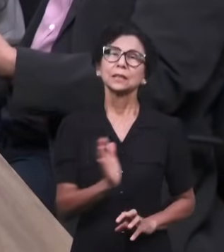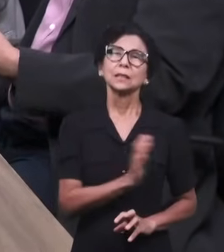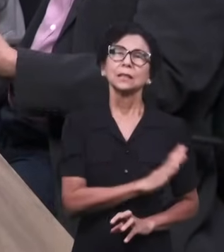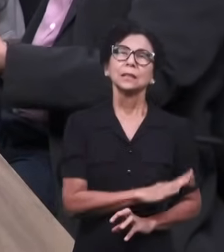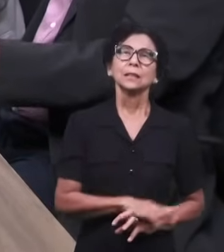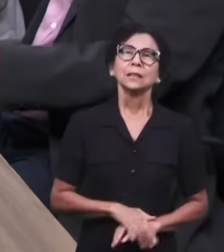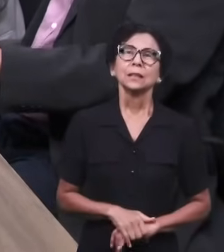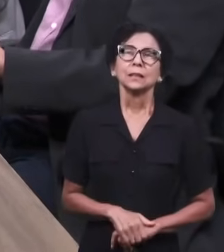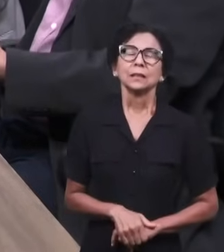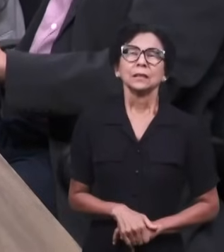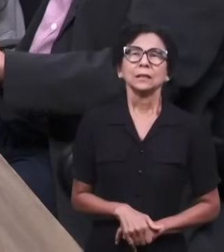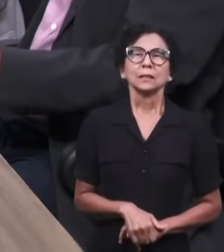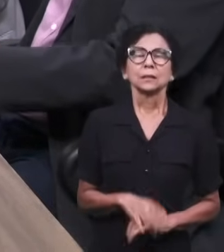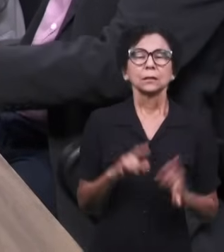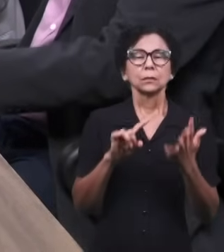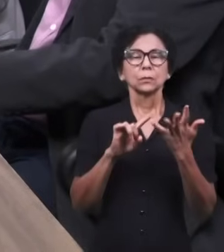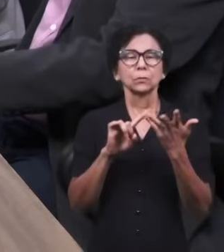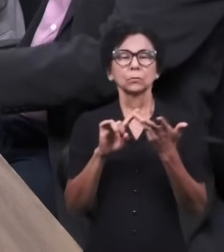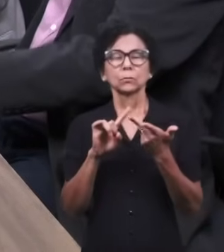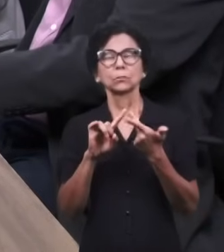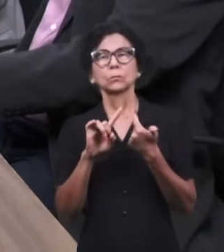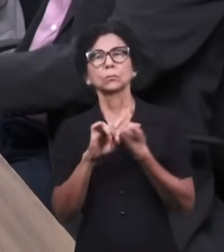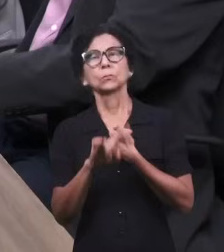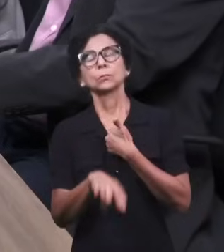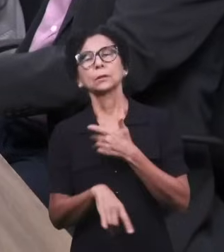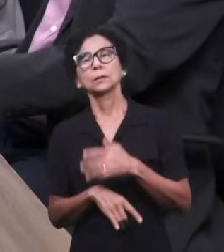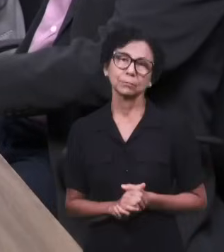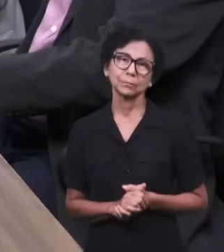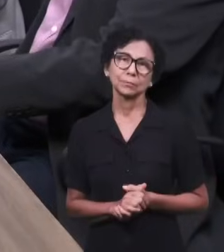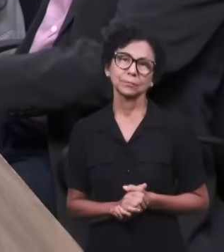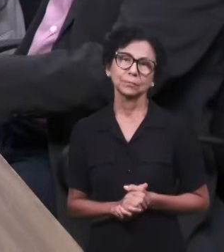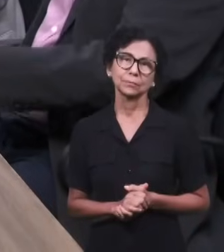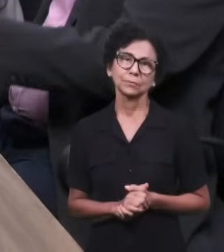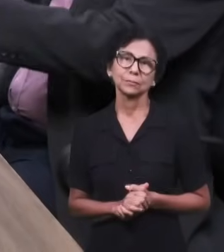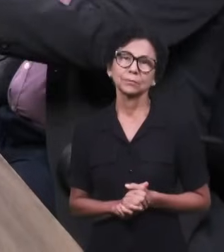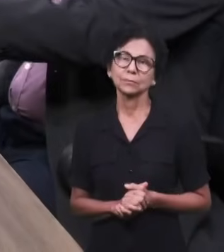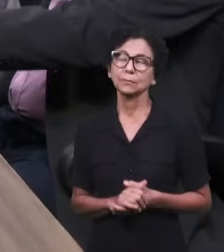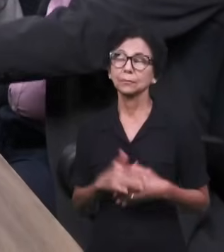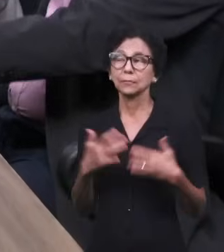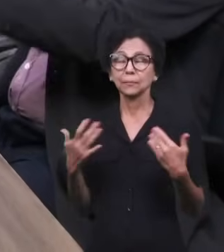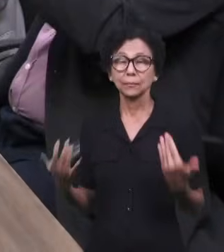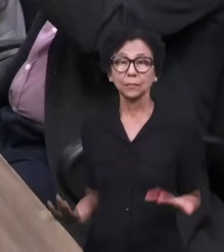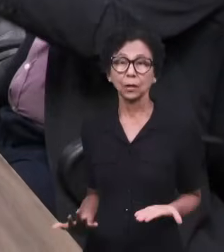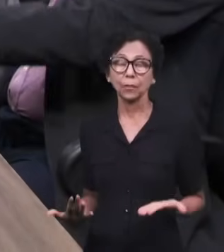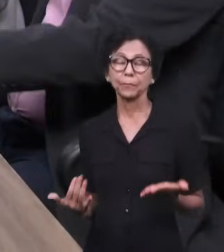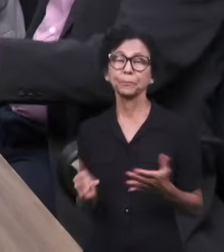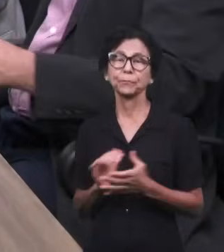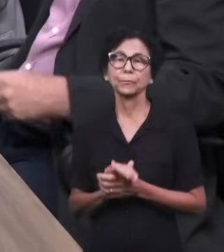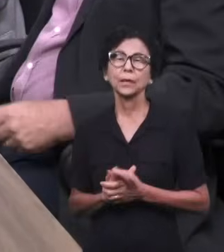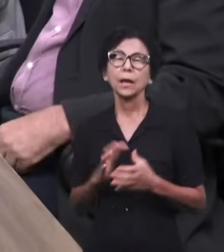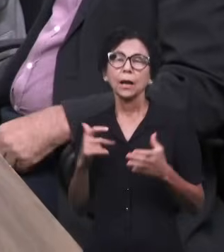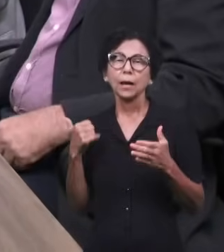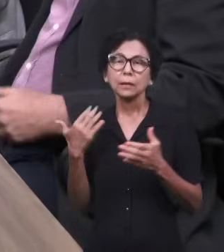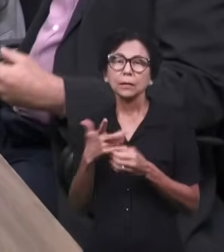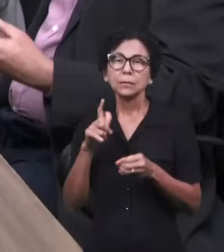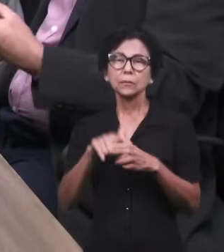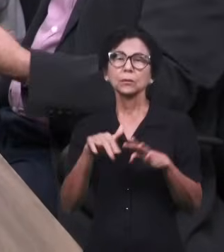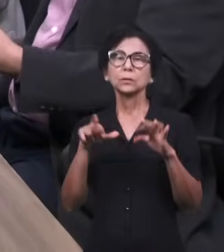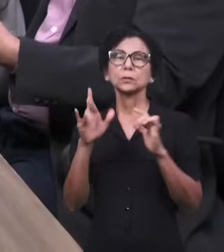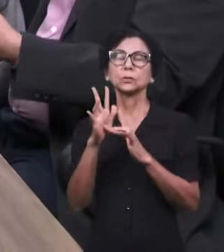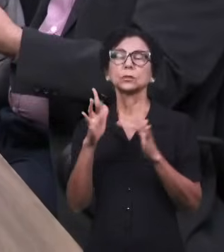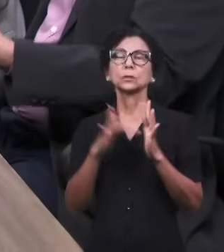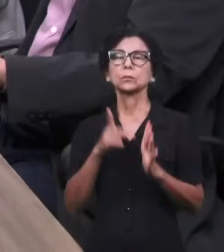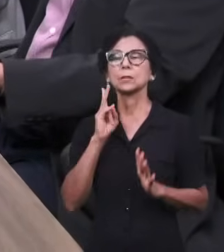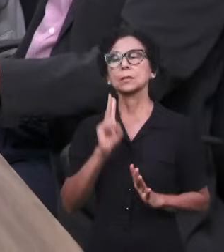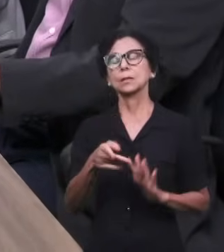Então, quantas vezes orar? Enquanto ele não vem. Enquanto né? o juízo não é... Enquanto o juízo não acontece, né?